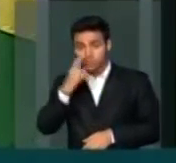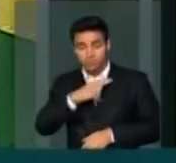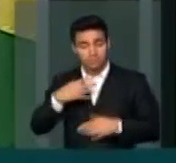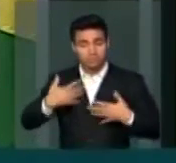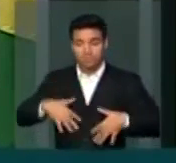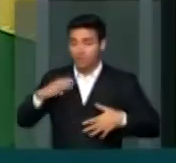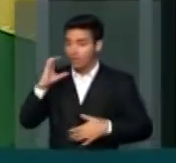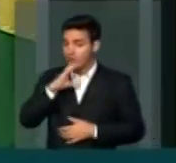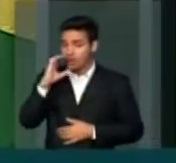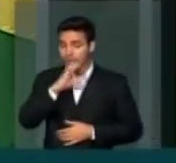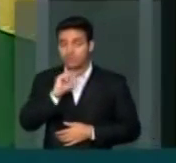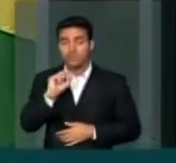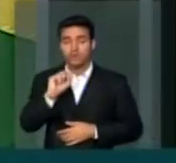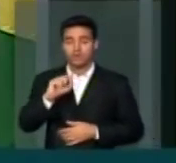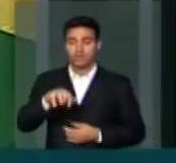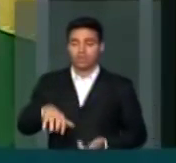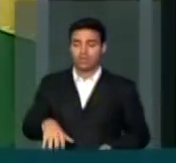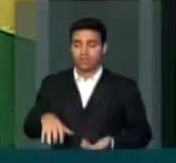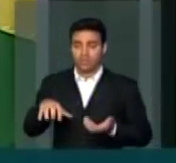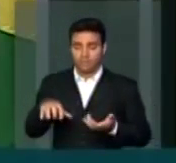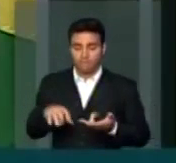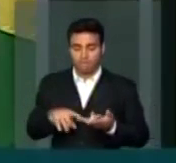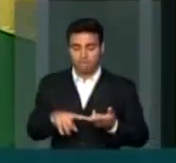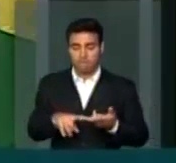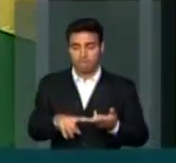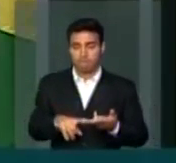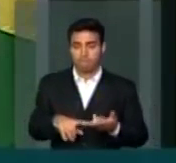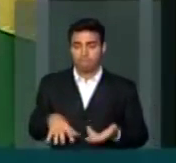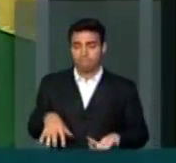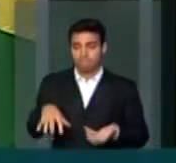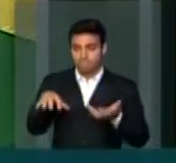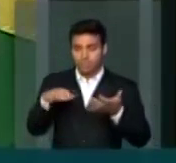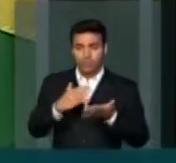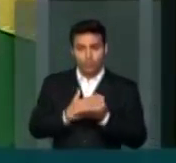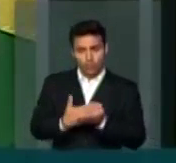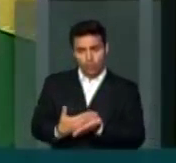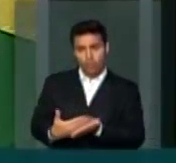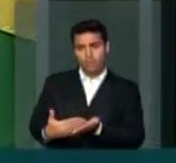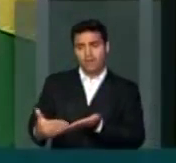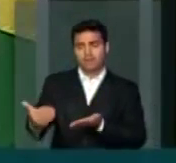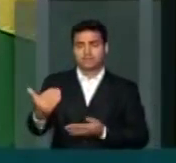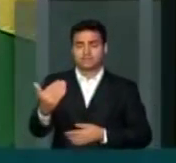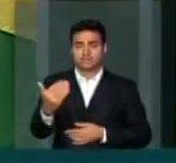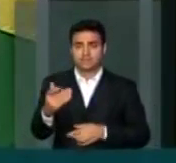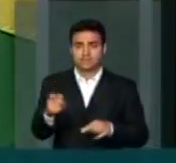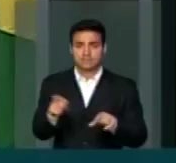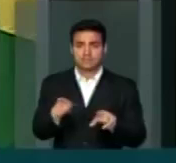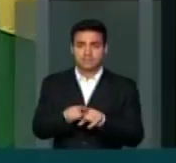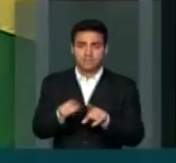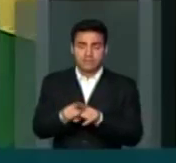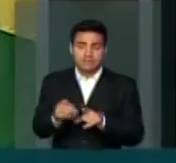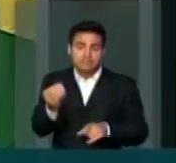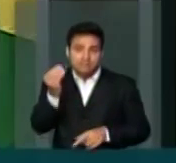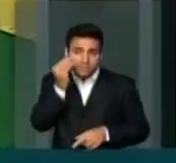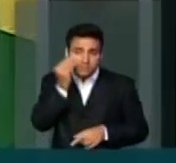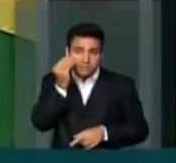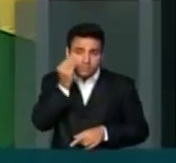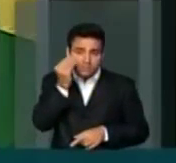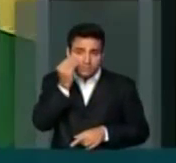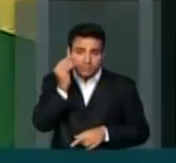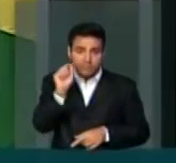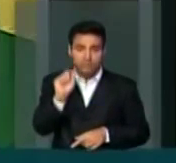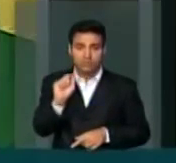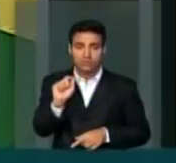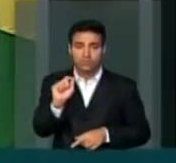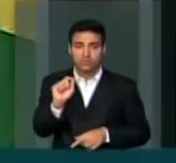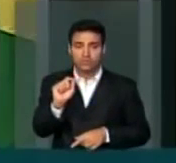que o Congresso Nacional, esta Casa à frente, capitalize e teste objetivamente o aceno